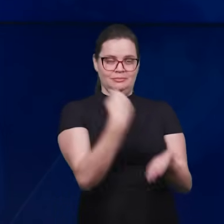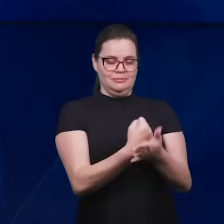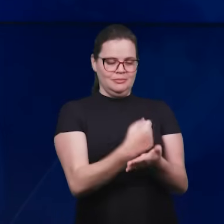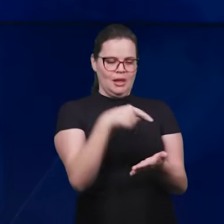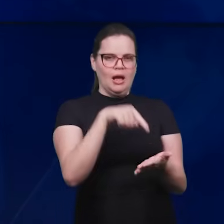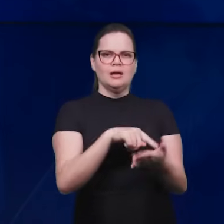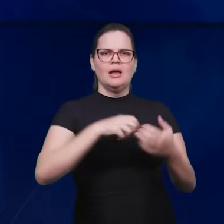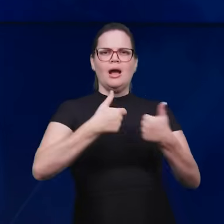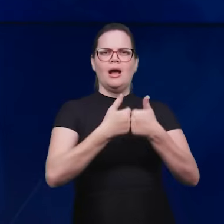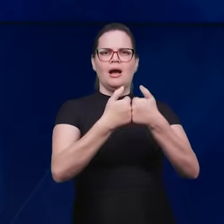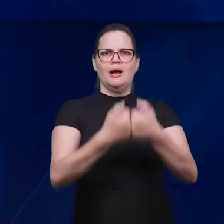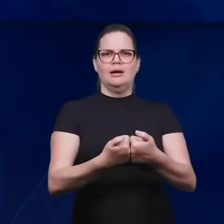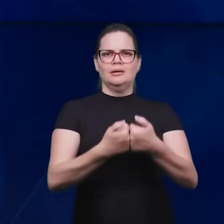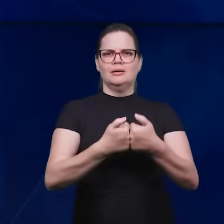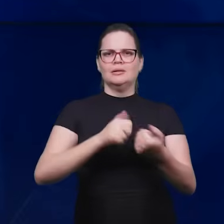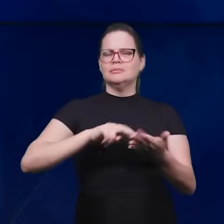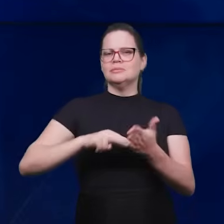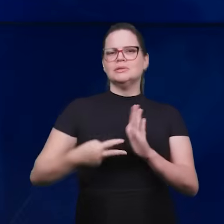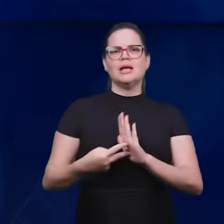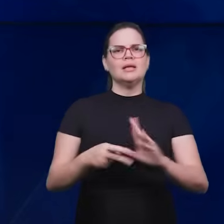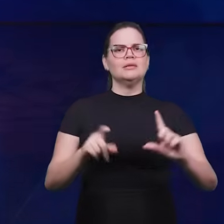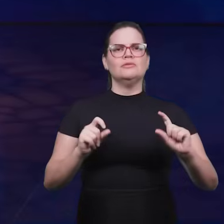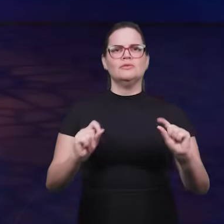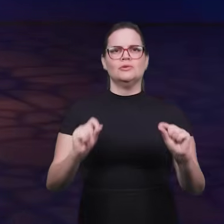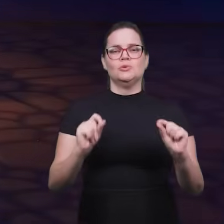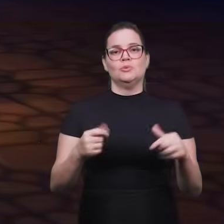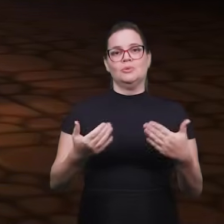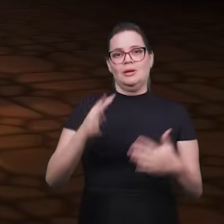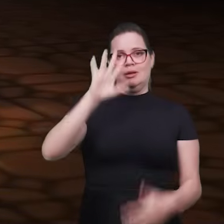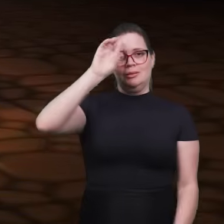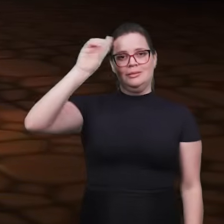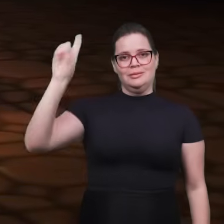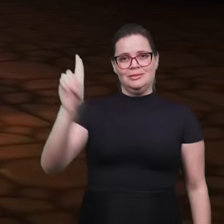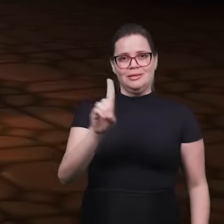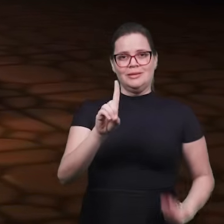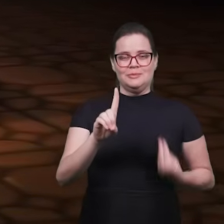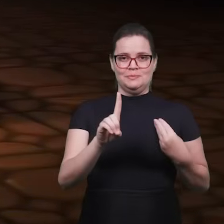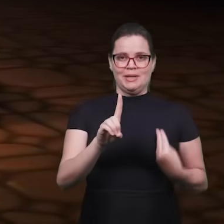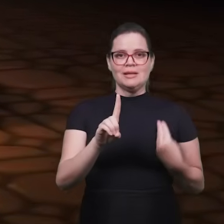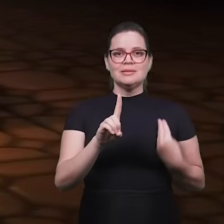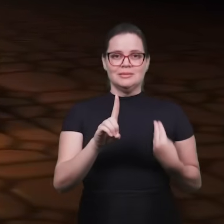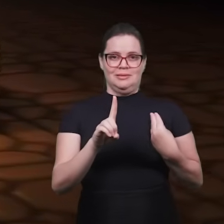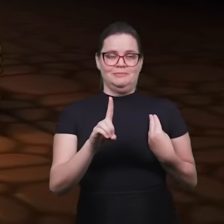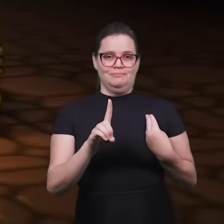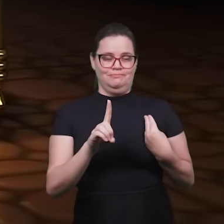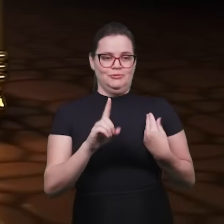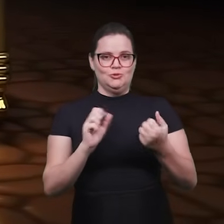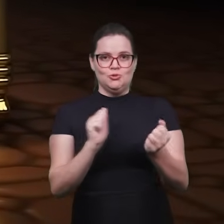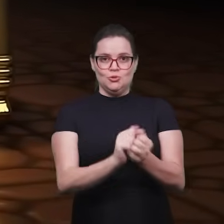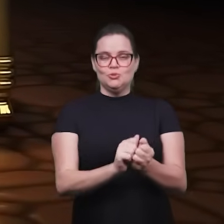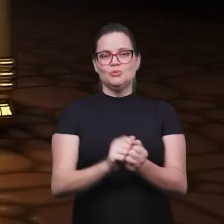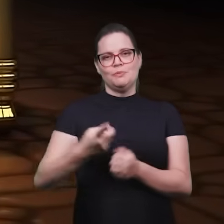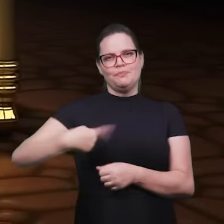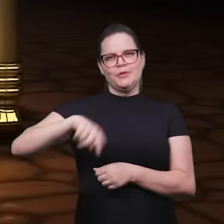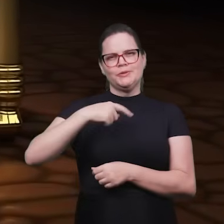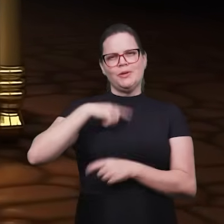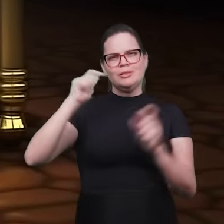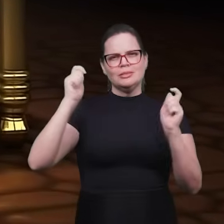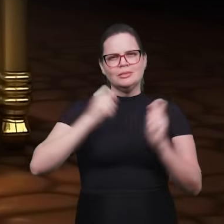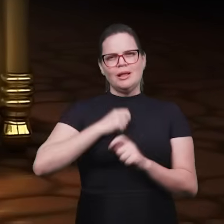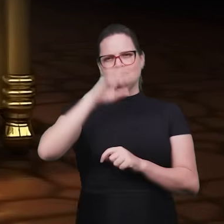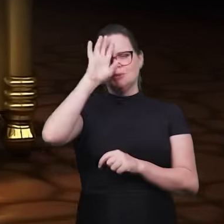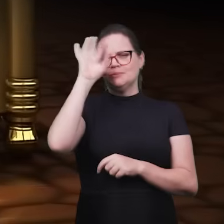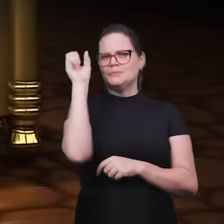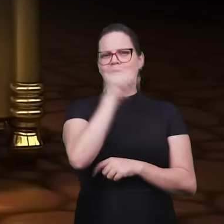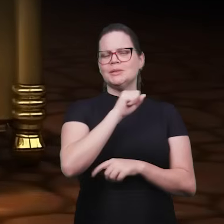arca significava e representava a presença de Deus. Nisso aprendemos que